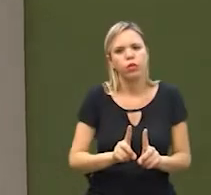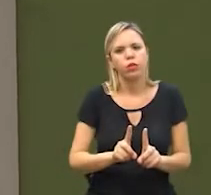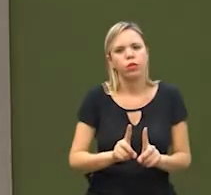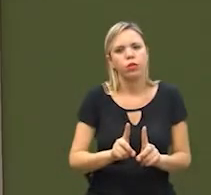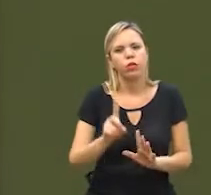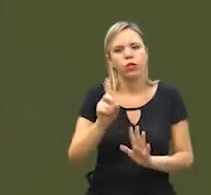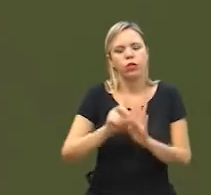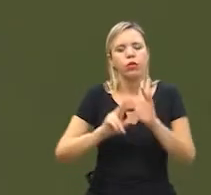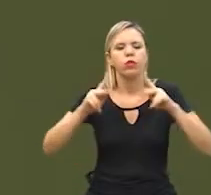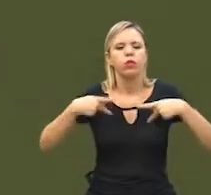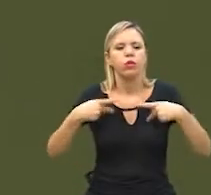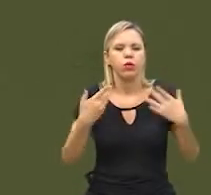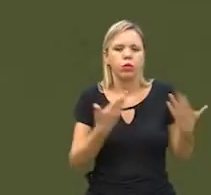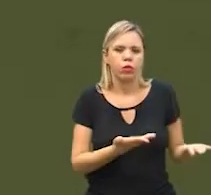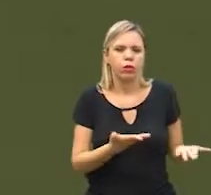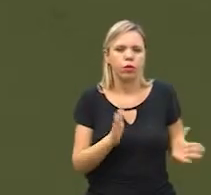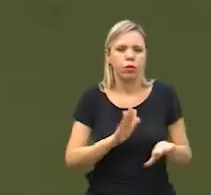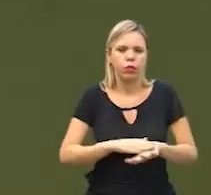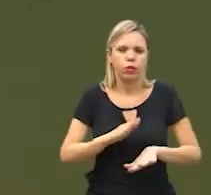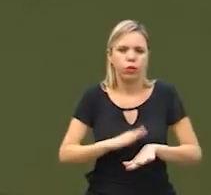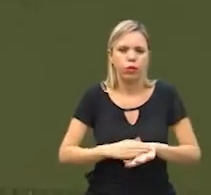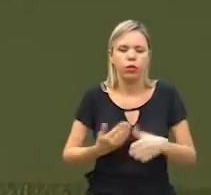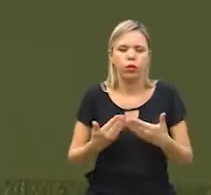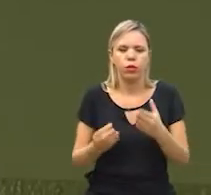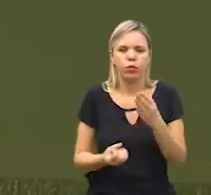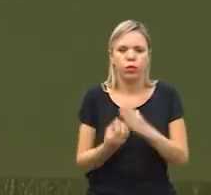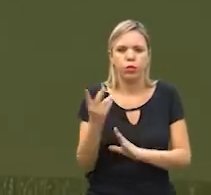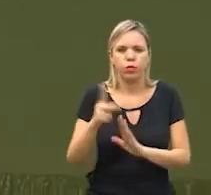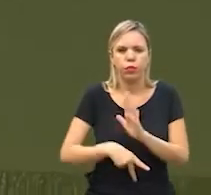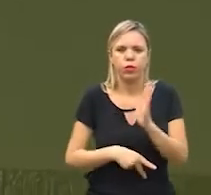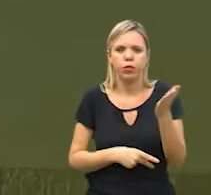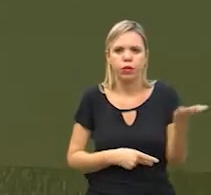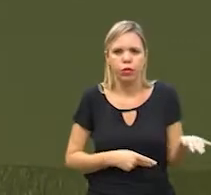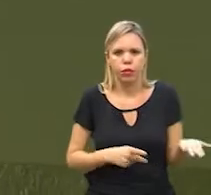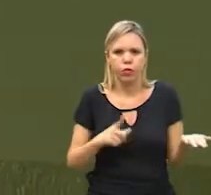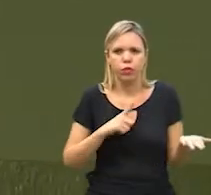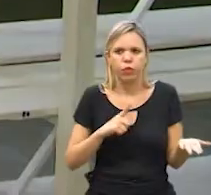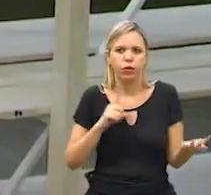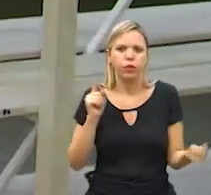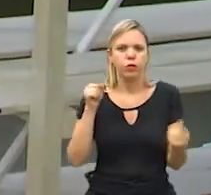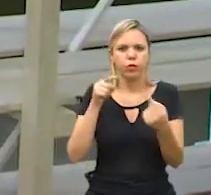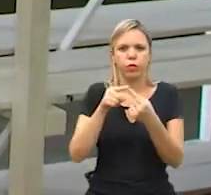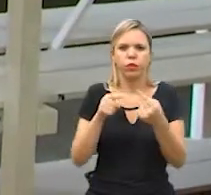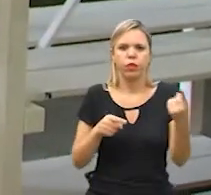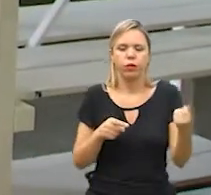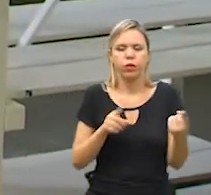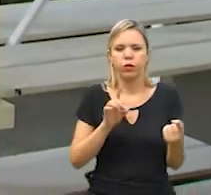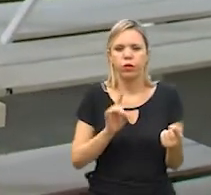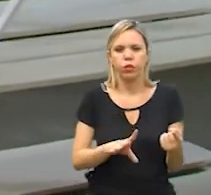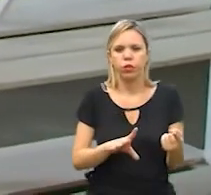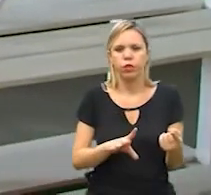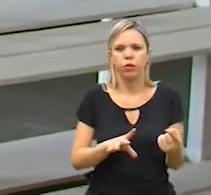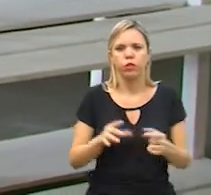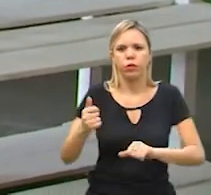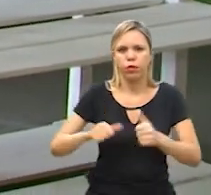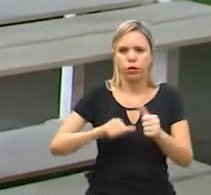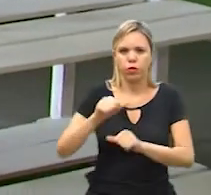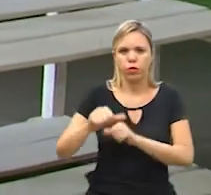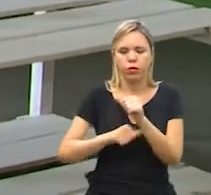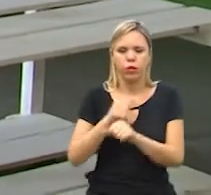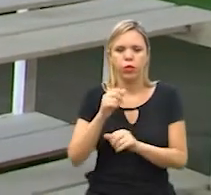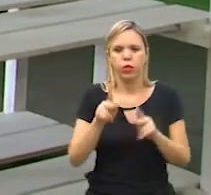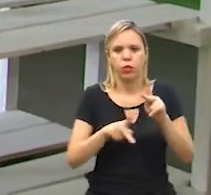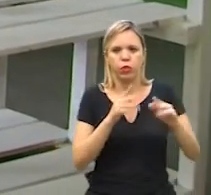com Deficiência e Direitos Humanos, que idealizou e inaugurou o projeto. Tem como objetivo ser apenas